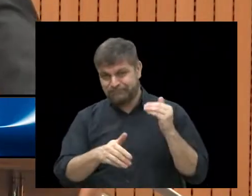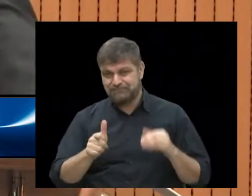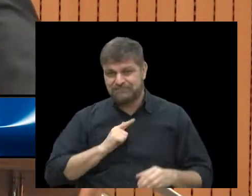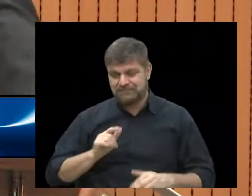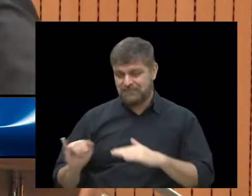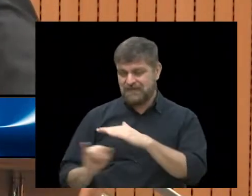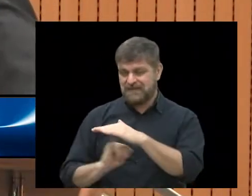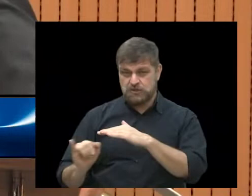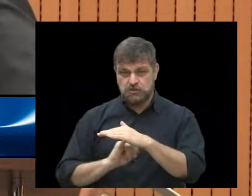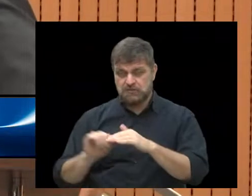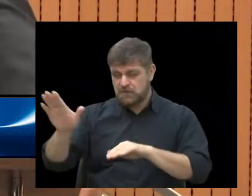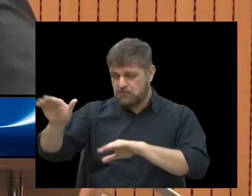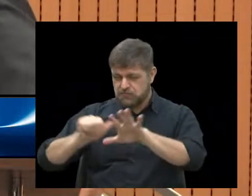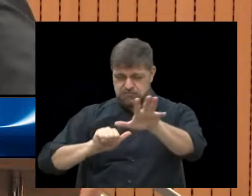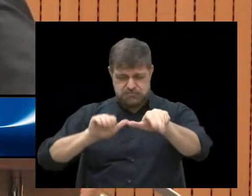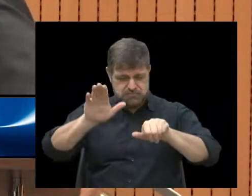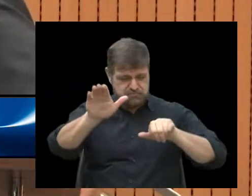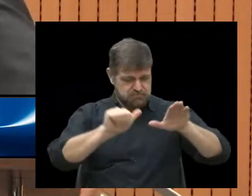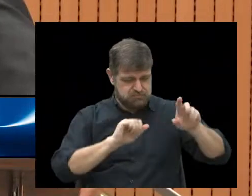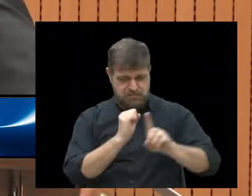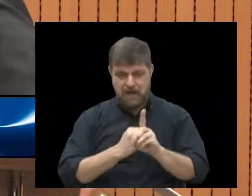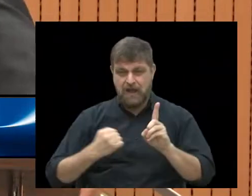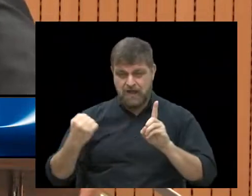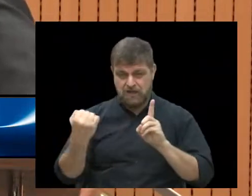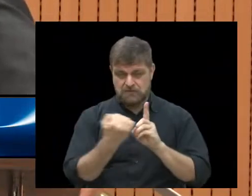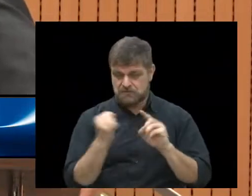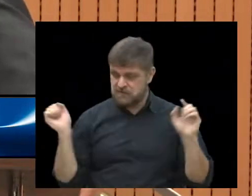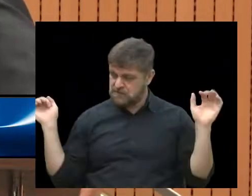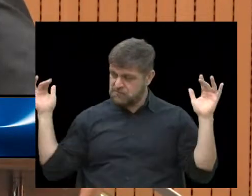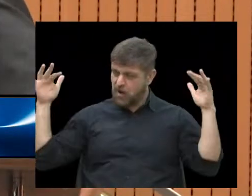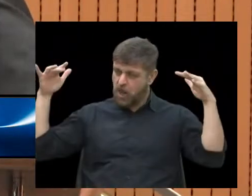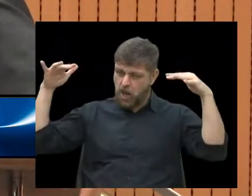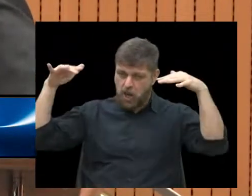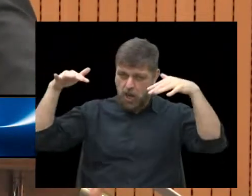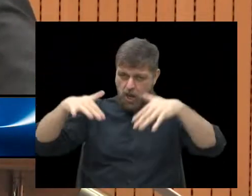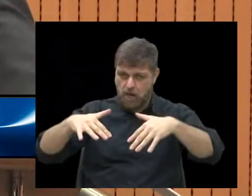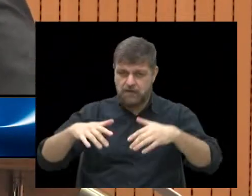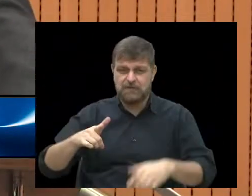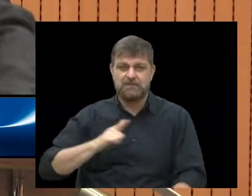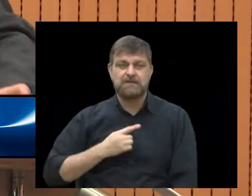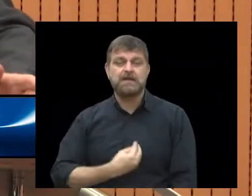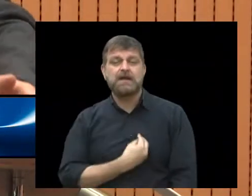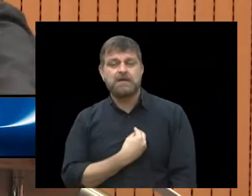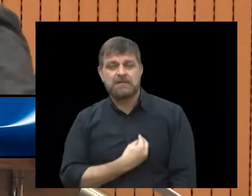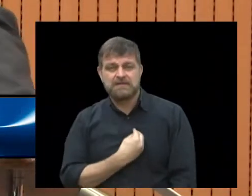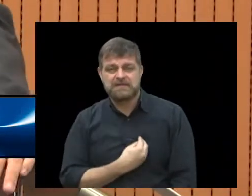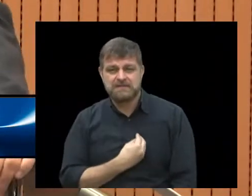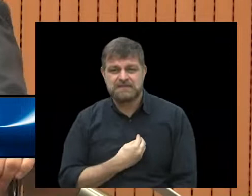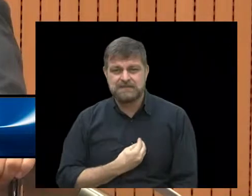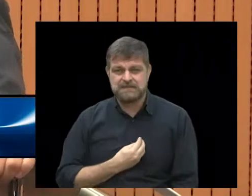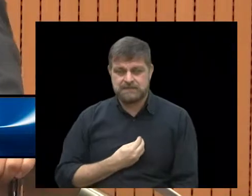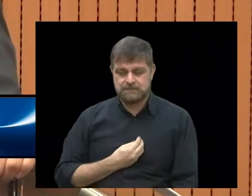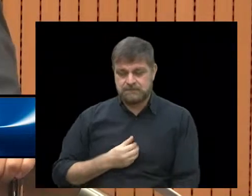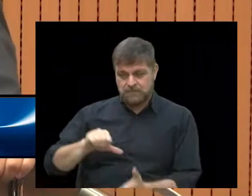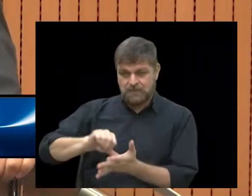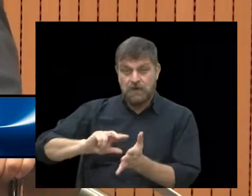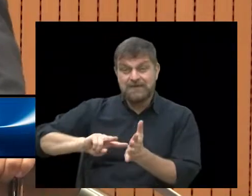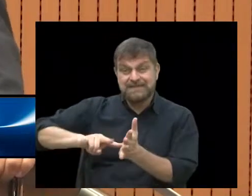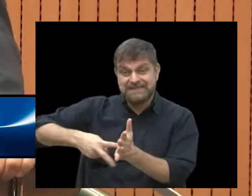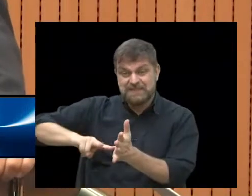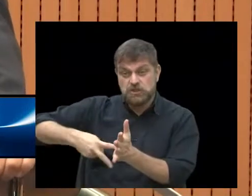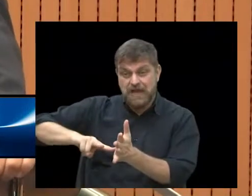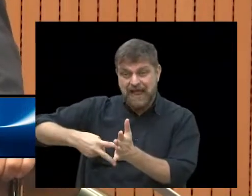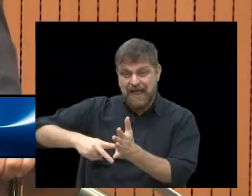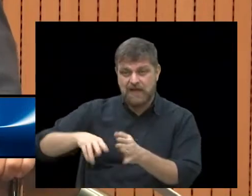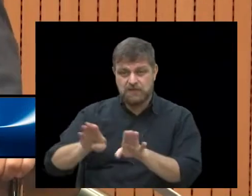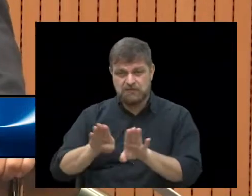diversas entidades da sociedade de Campinas. Teremos aqui a presença das centrais sindicais, a presença